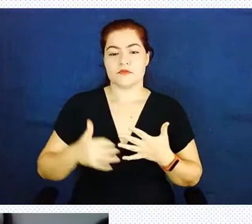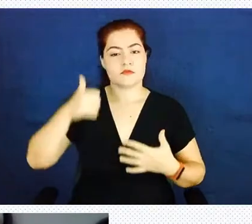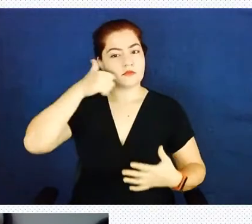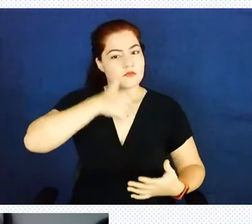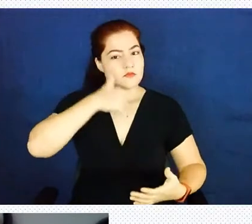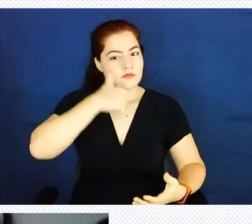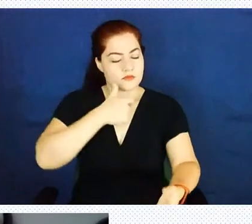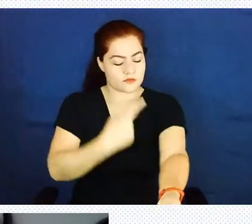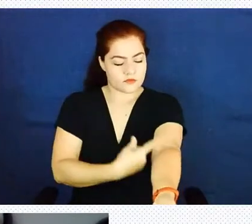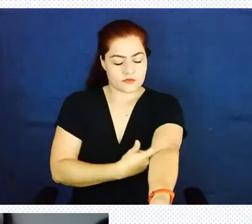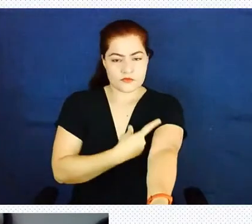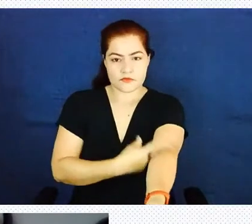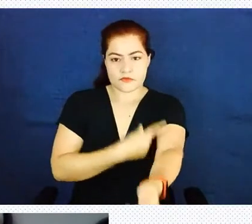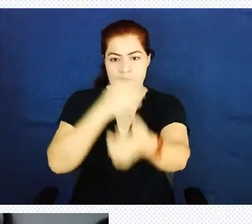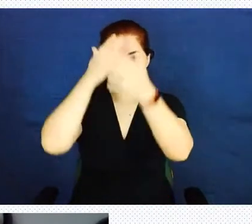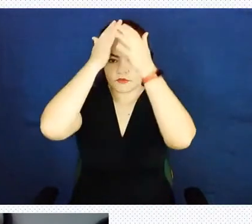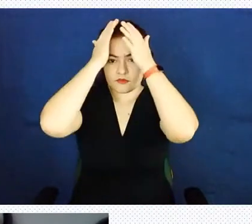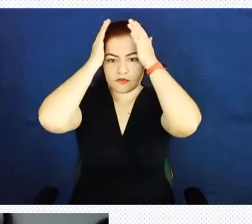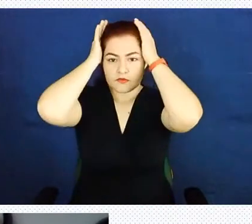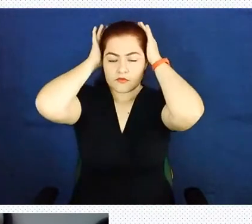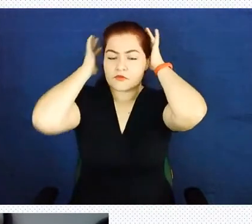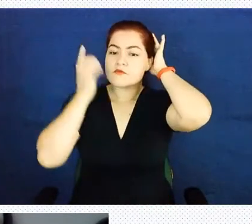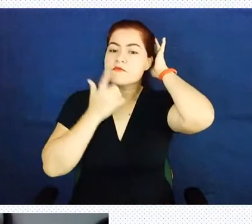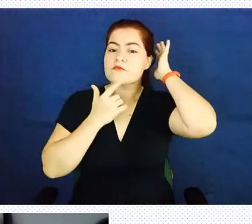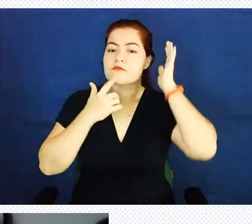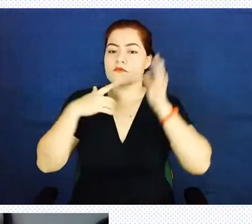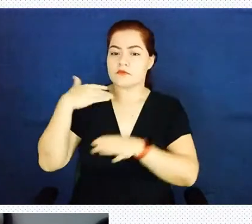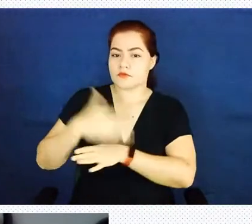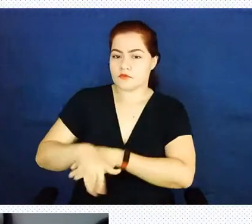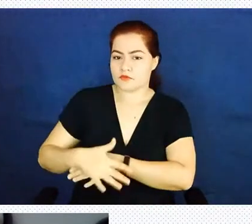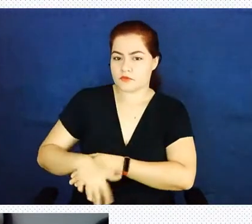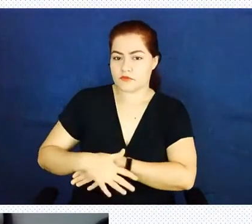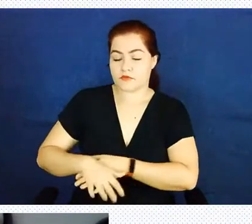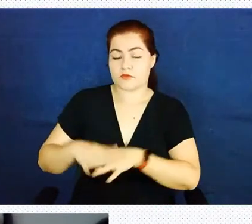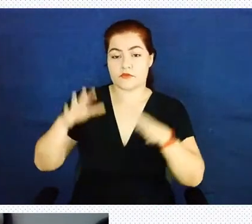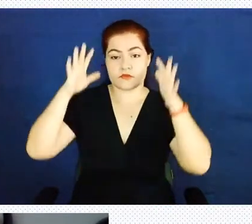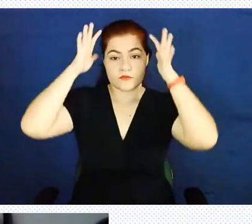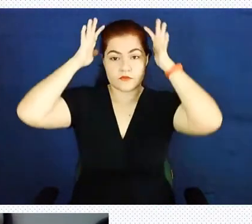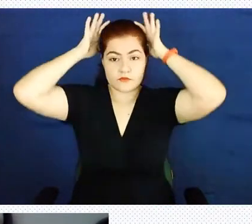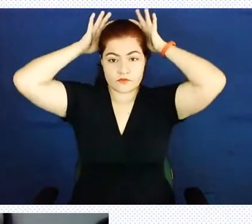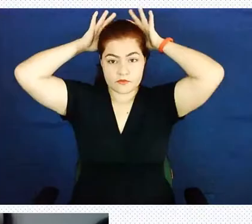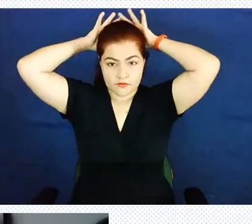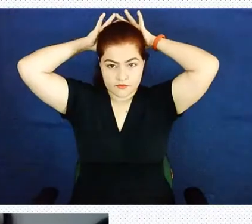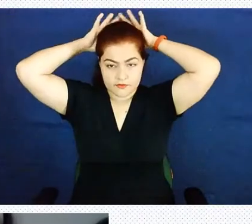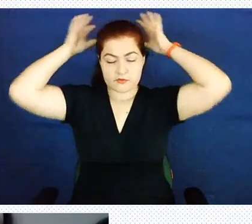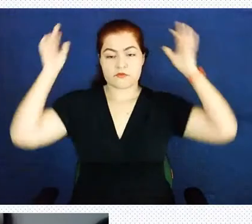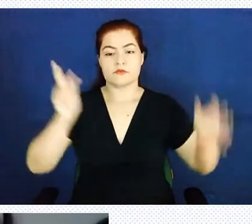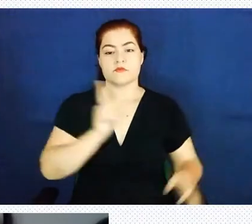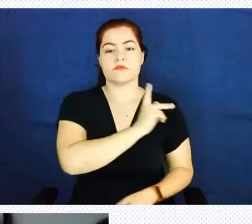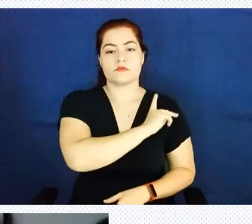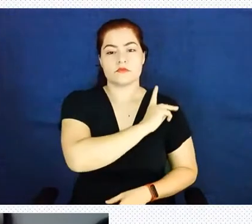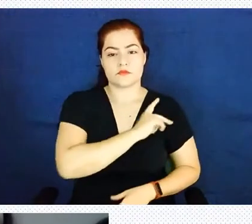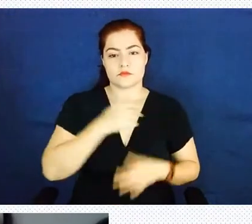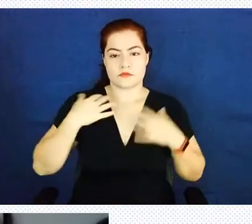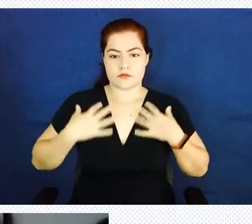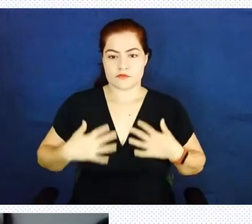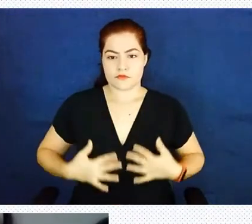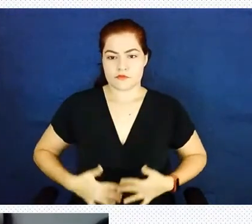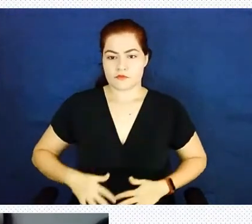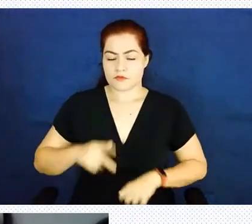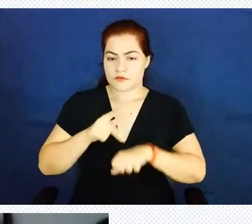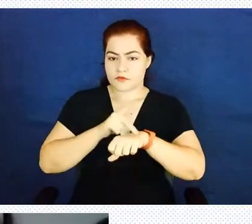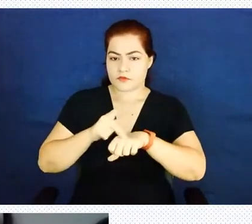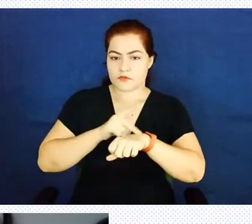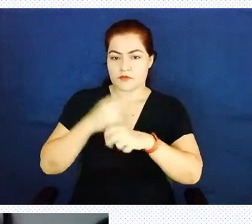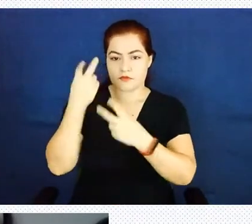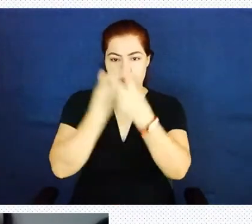pele clara, cabelos ruivos, longos que estão presos. Kate veste uma blusa preta para